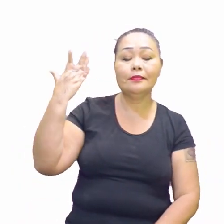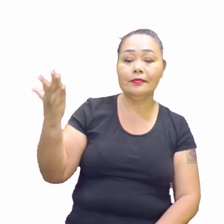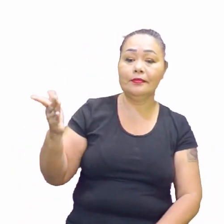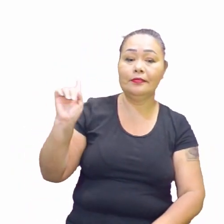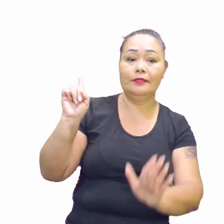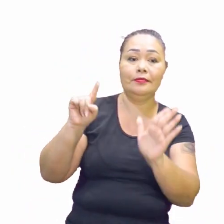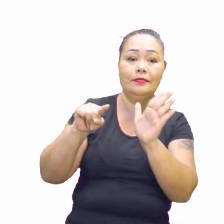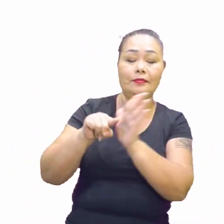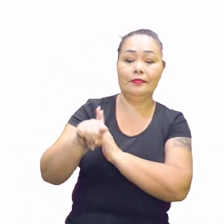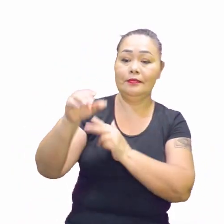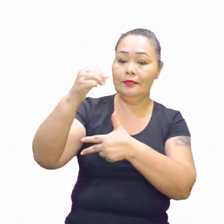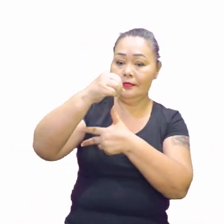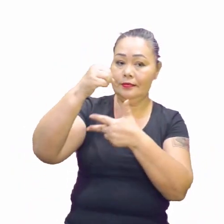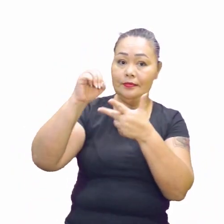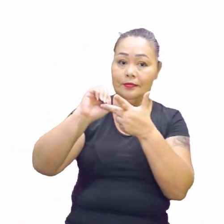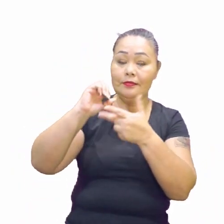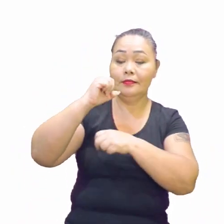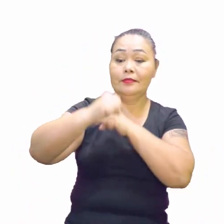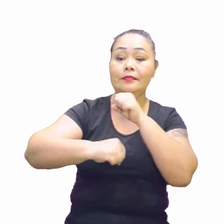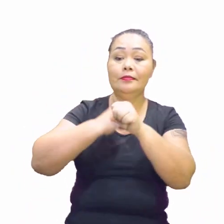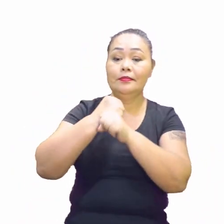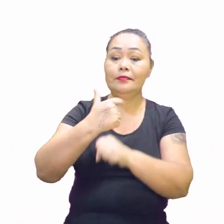nossa questão do Enem. Esse Enem é de